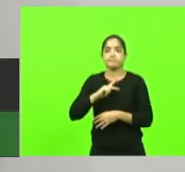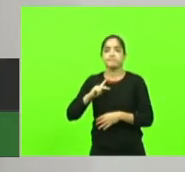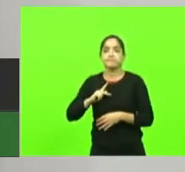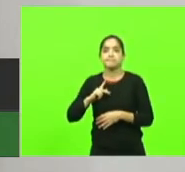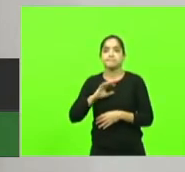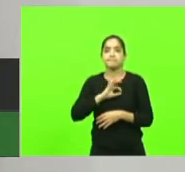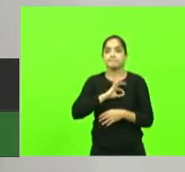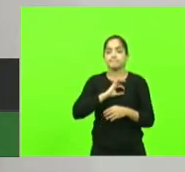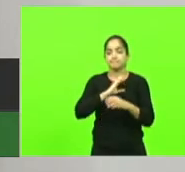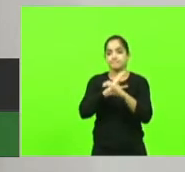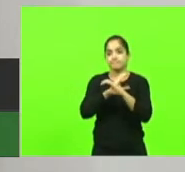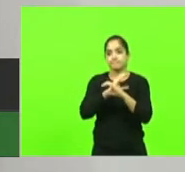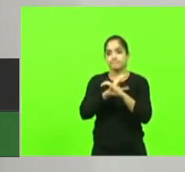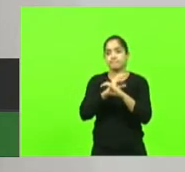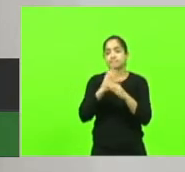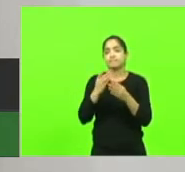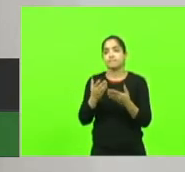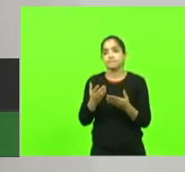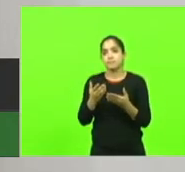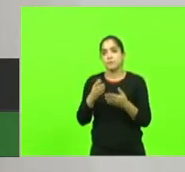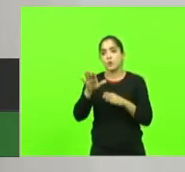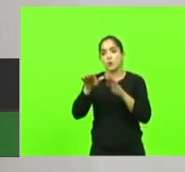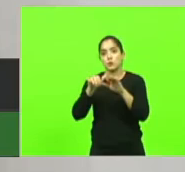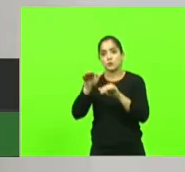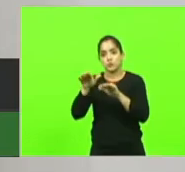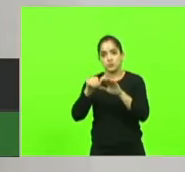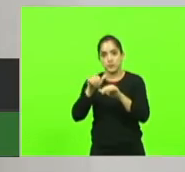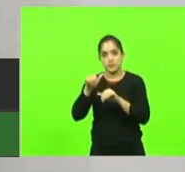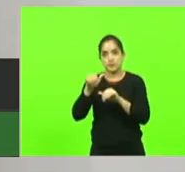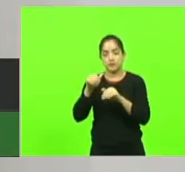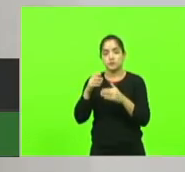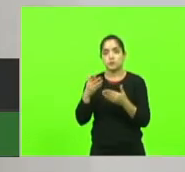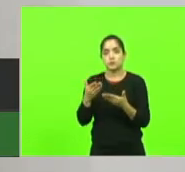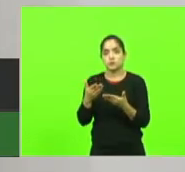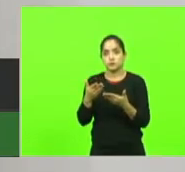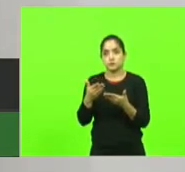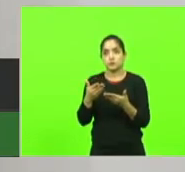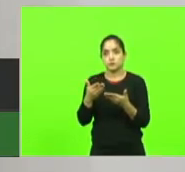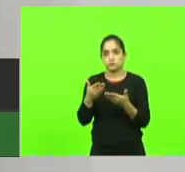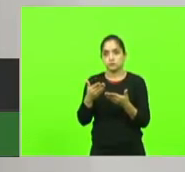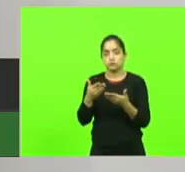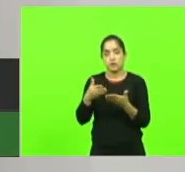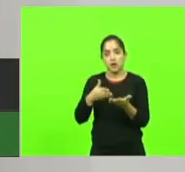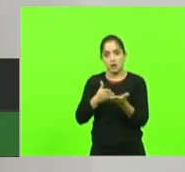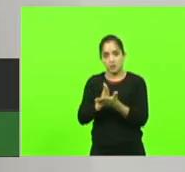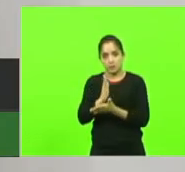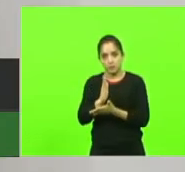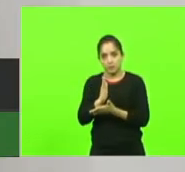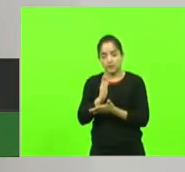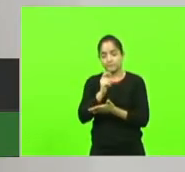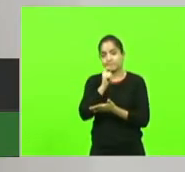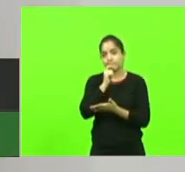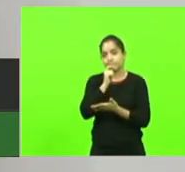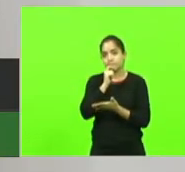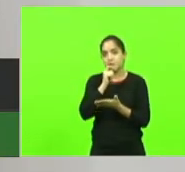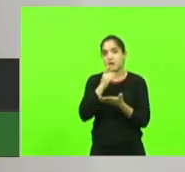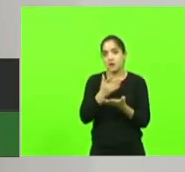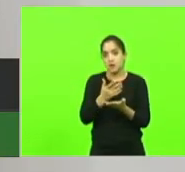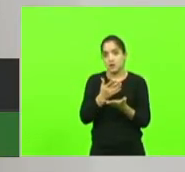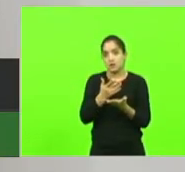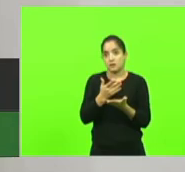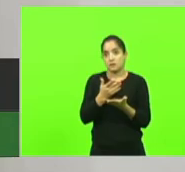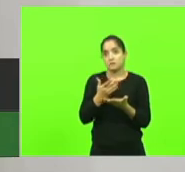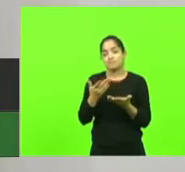Civil, o chamamento dos aprovados que ainda podem ser